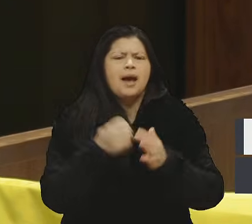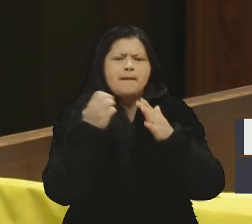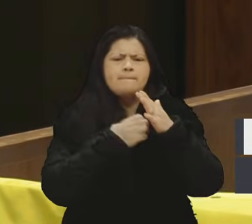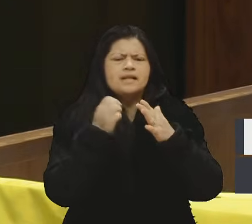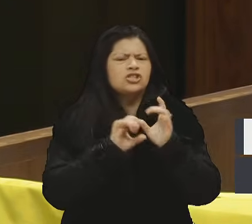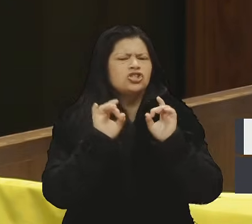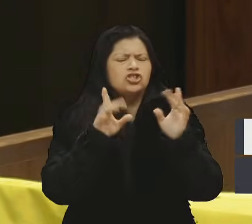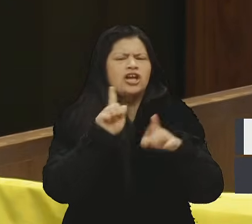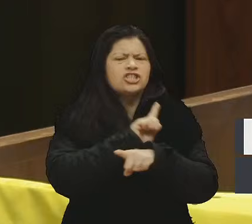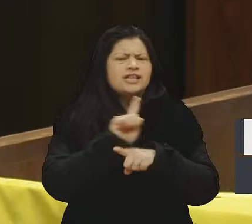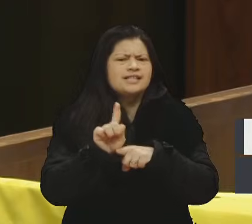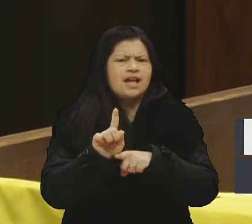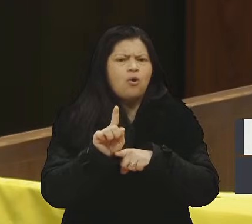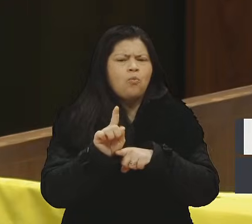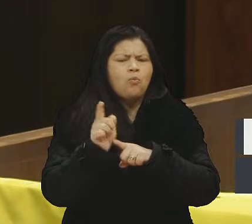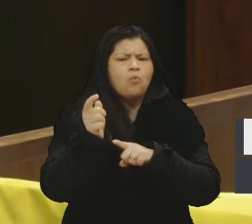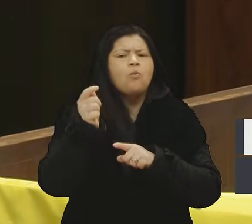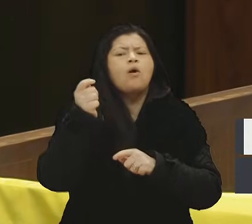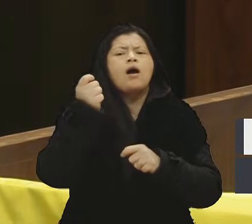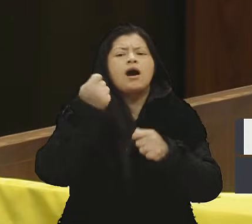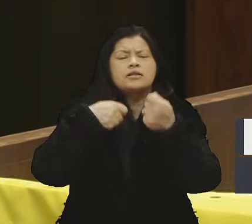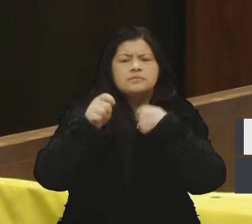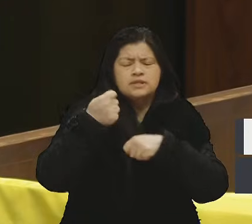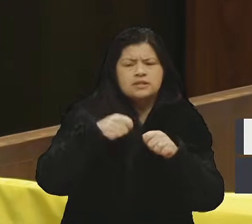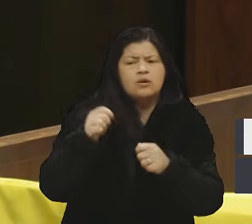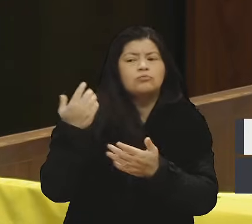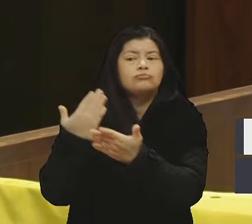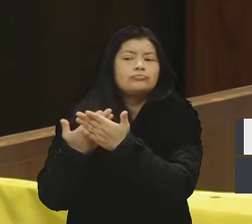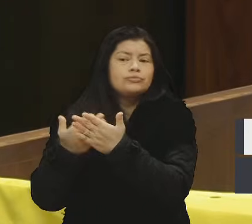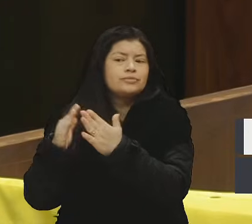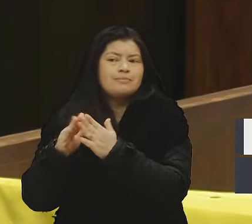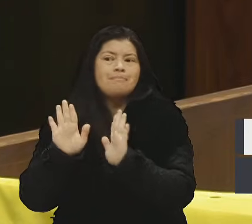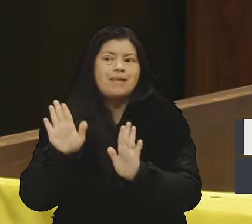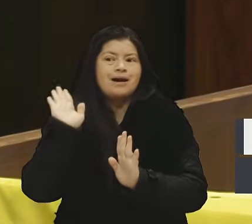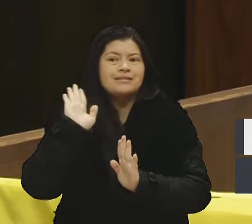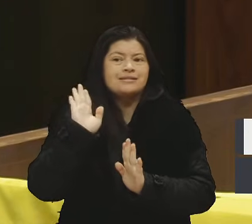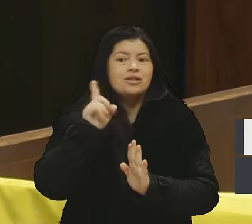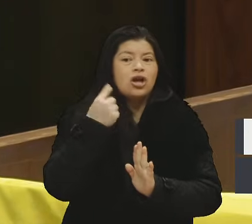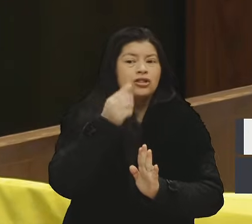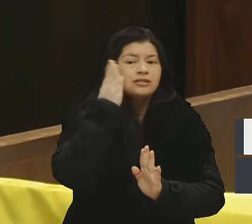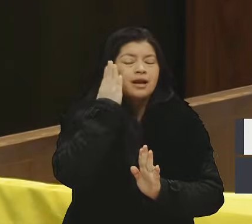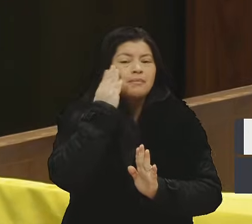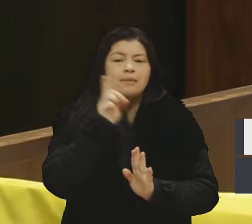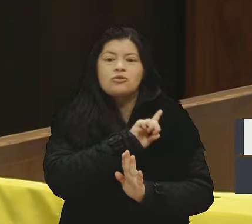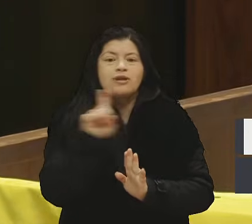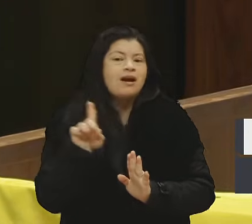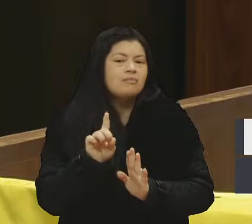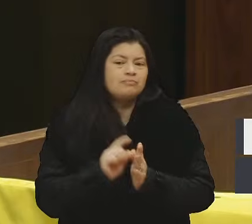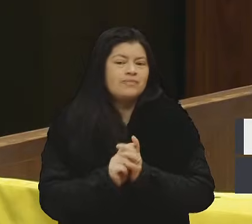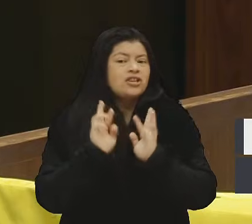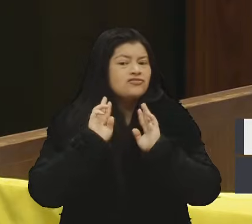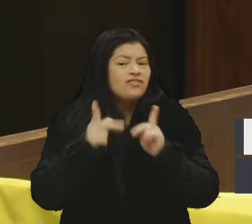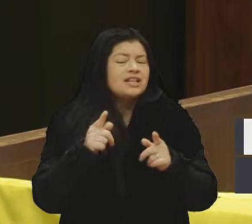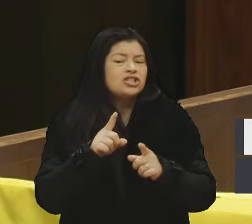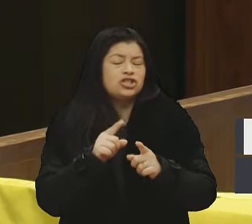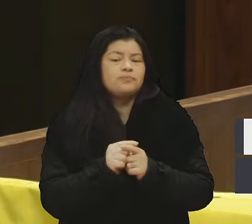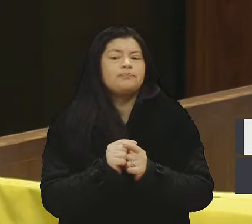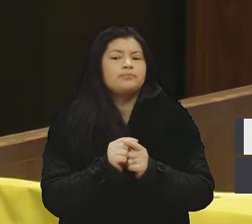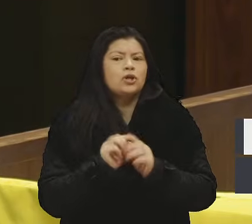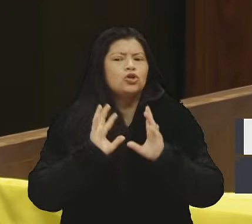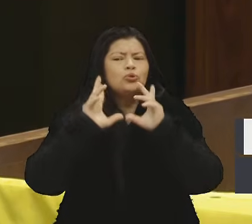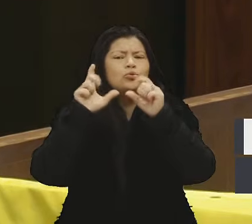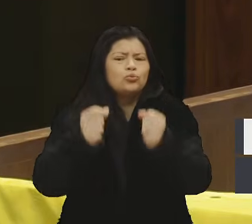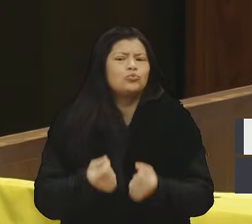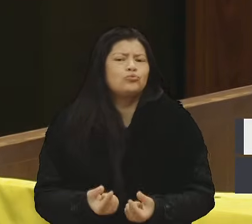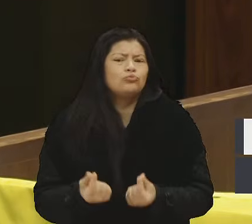fazer a gestão e a administração das escolas, mas a gente sabe que não é assim, que quem está aqui sabe que tudo na escola educa,